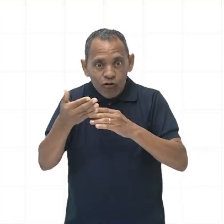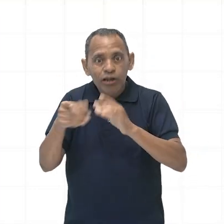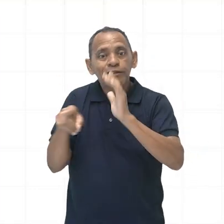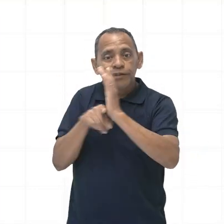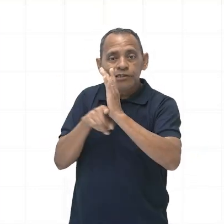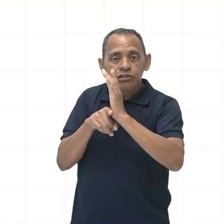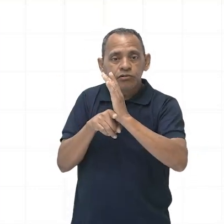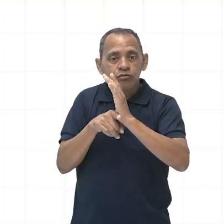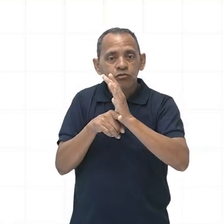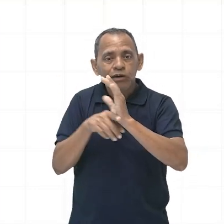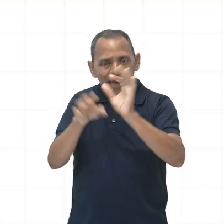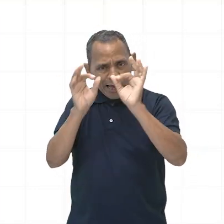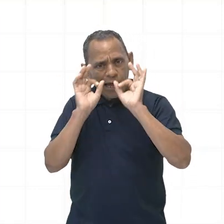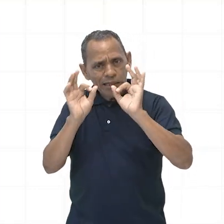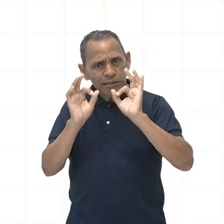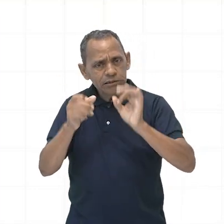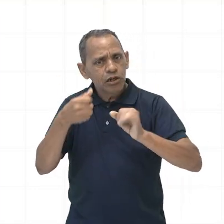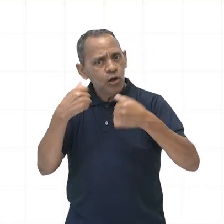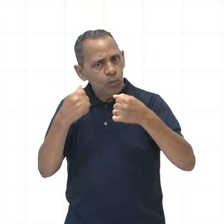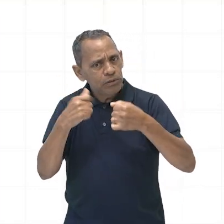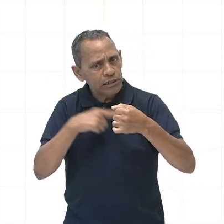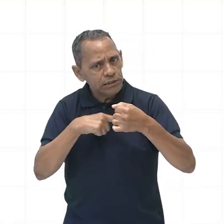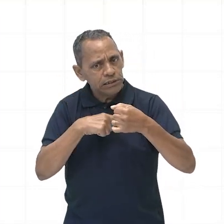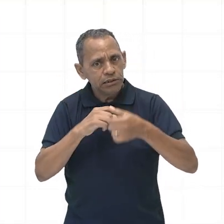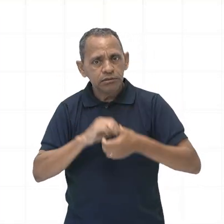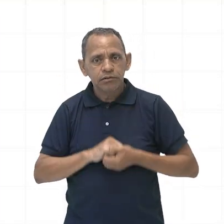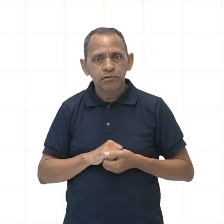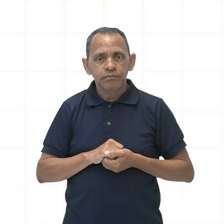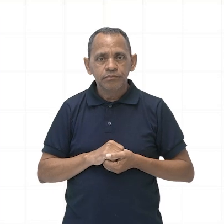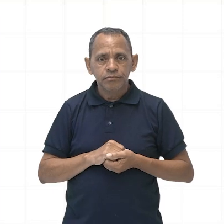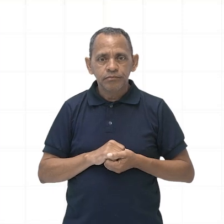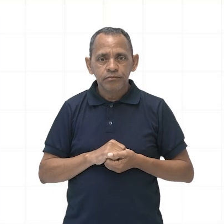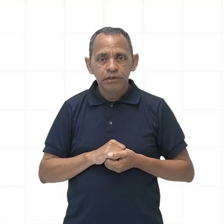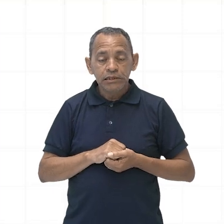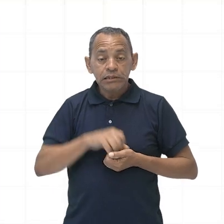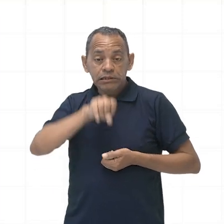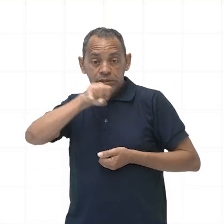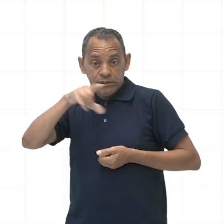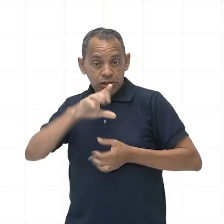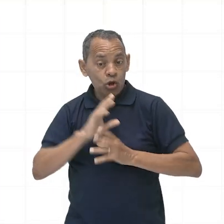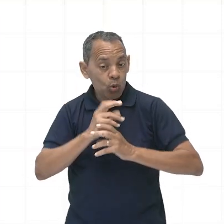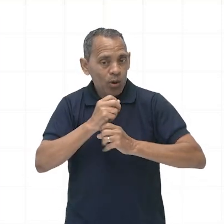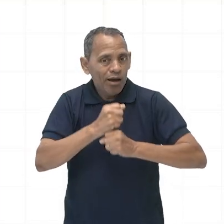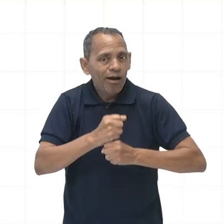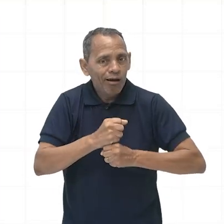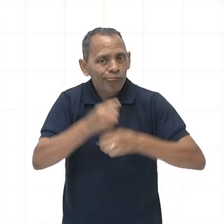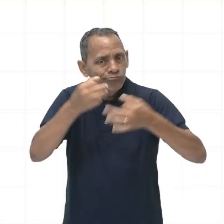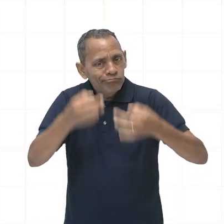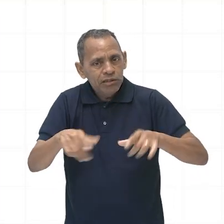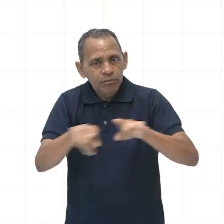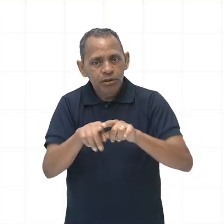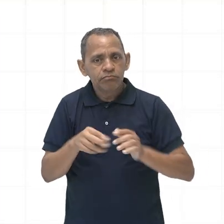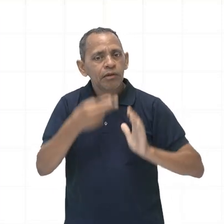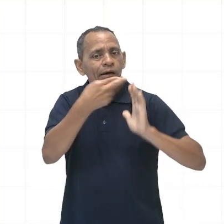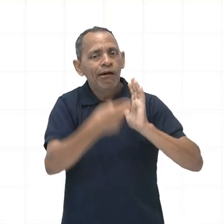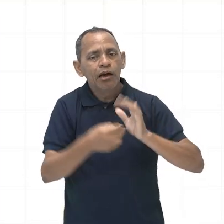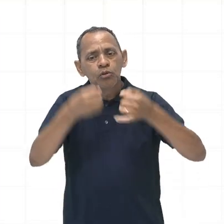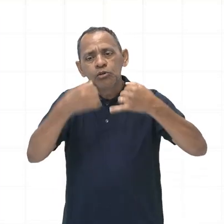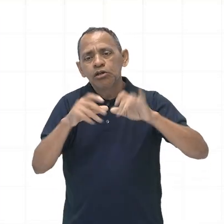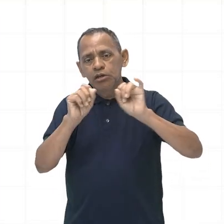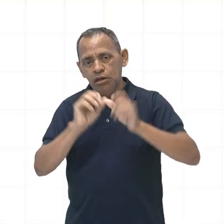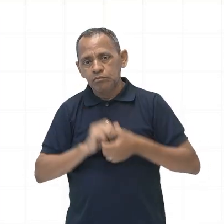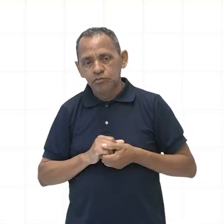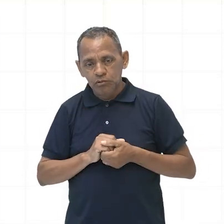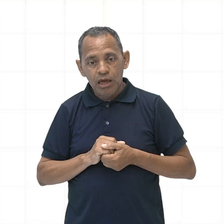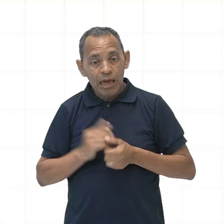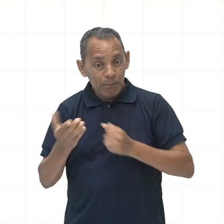atenção aí com ele para ver se está fazendo a conta certa. Então, a regra da propriedade diz que nós devemos manter